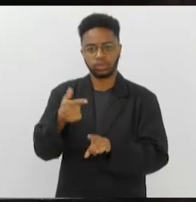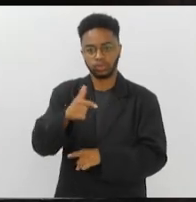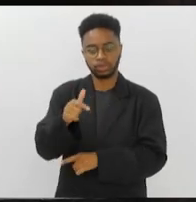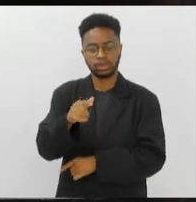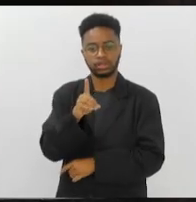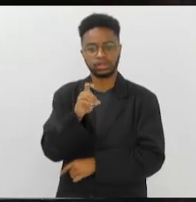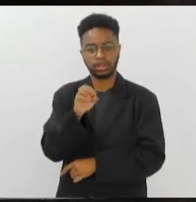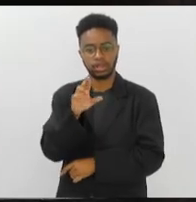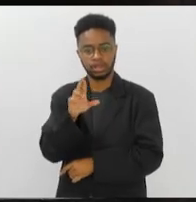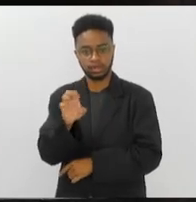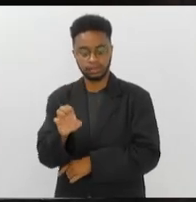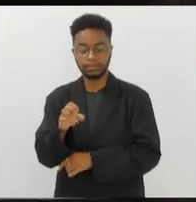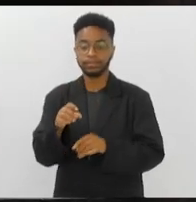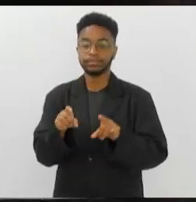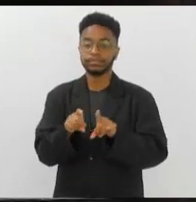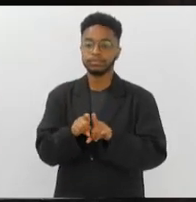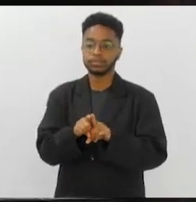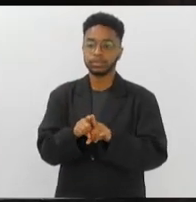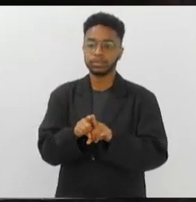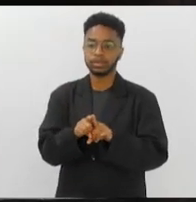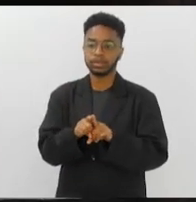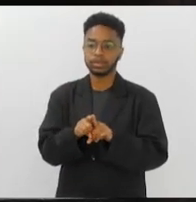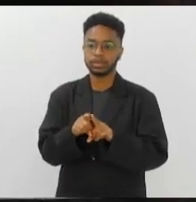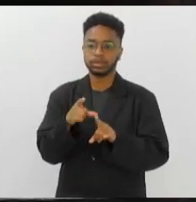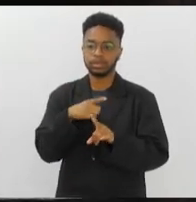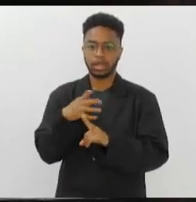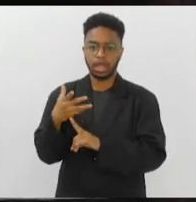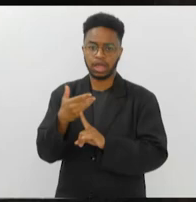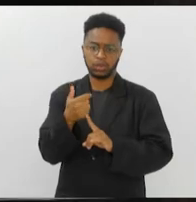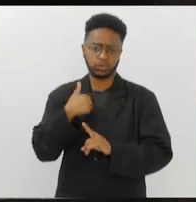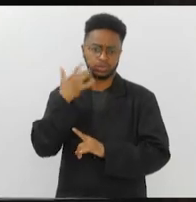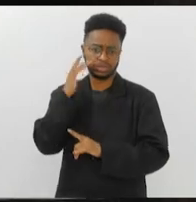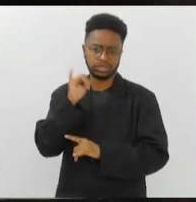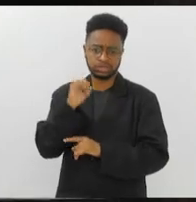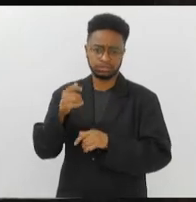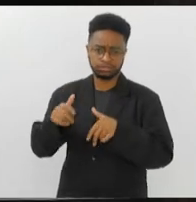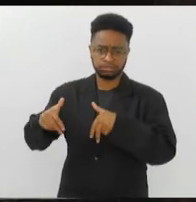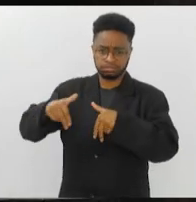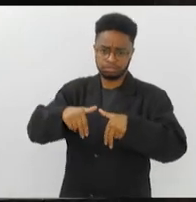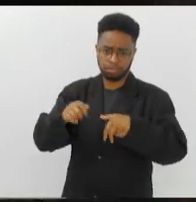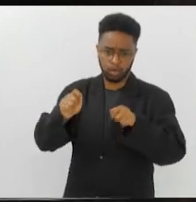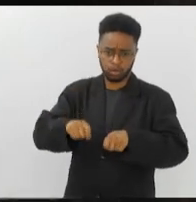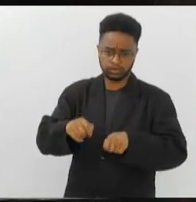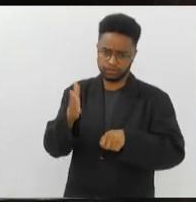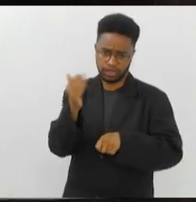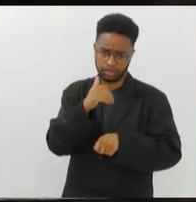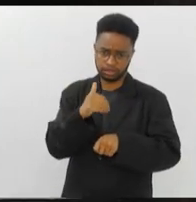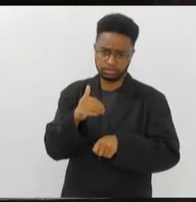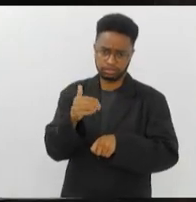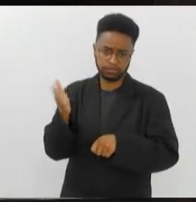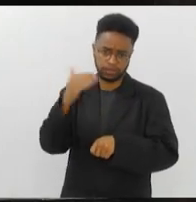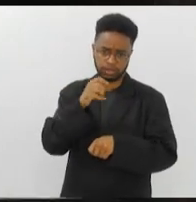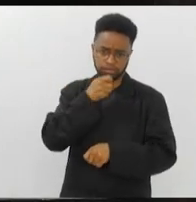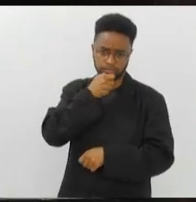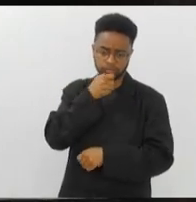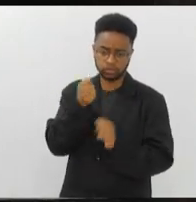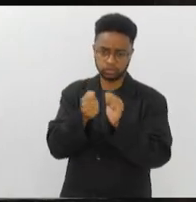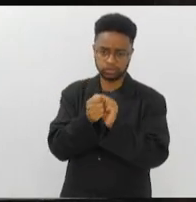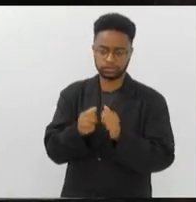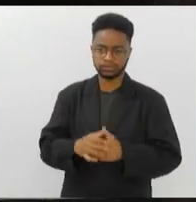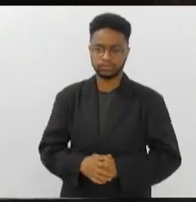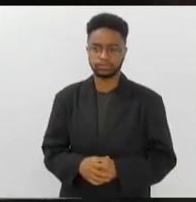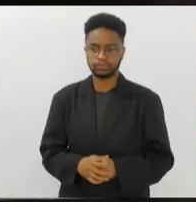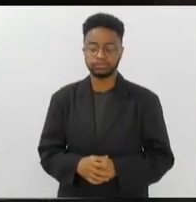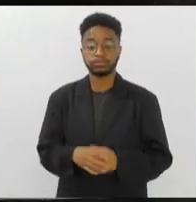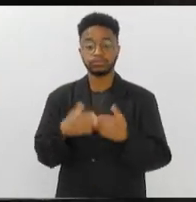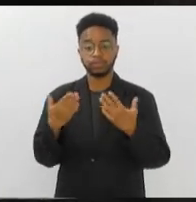artistas. Não sei se Kadosh pode vir aqui do meu lado. Vem aqui, Kadosh, no microfone, por favor. E aí